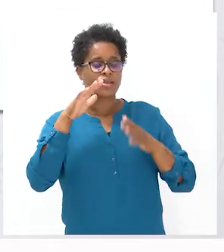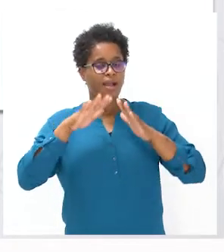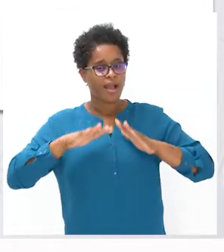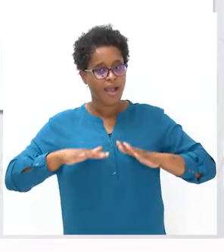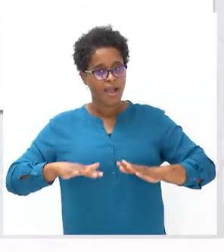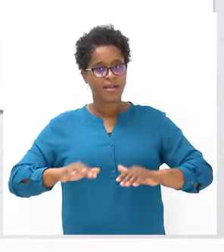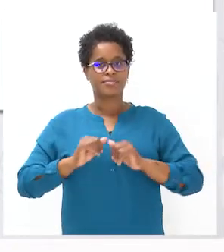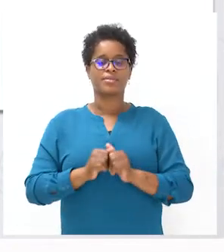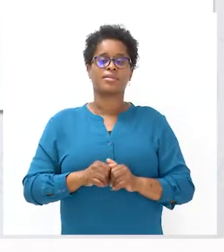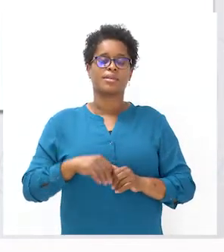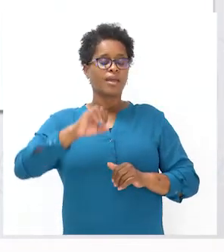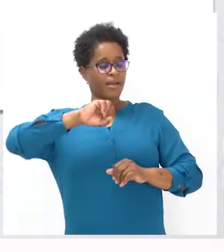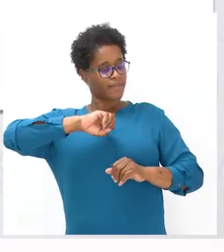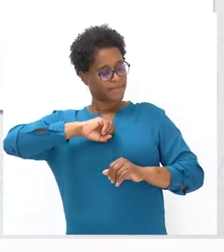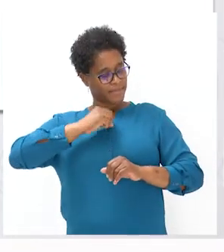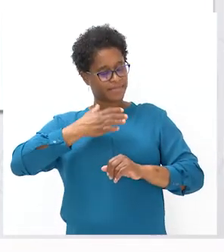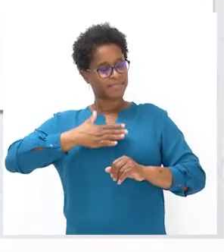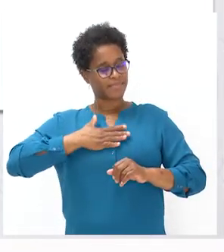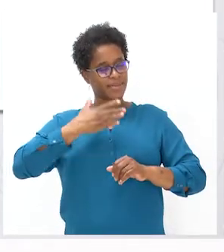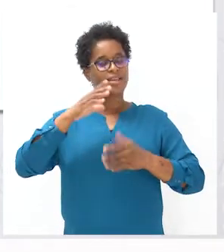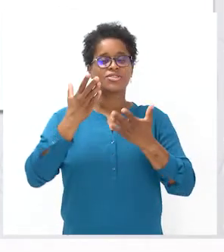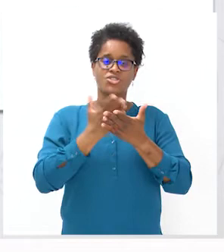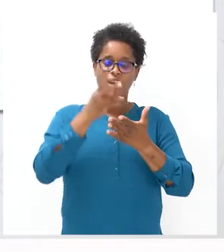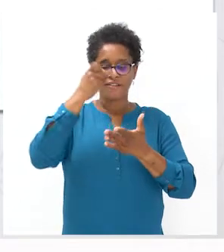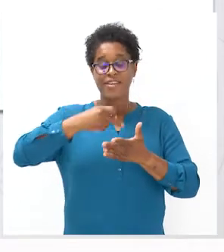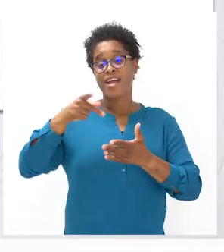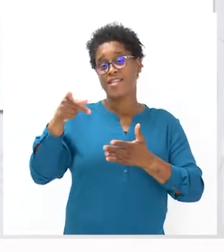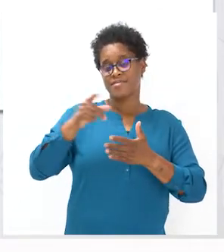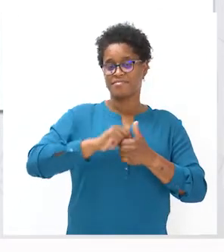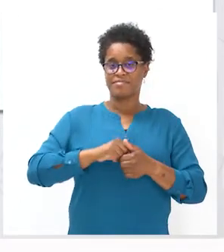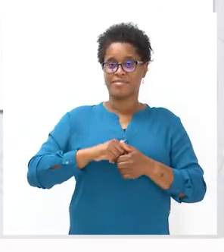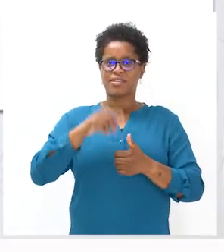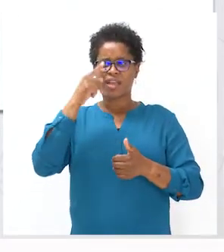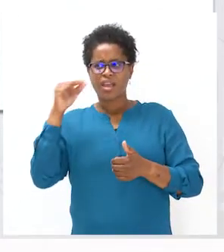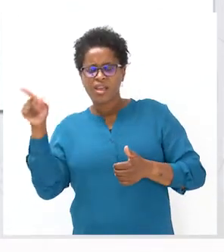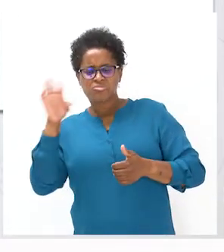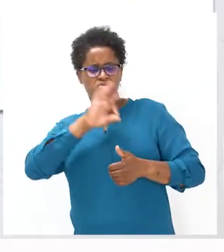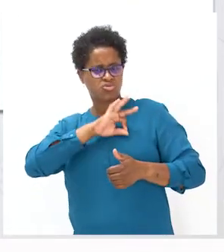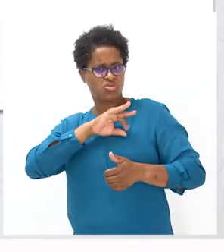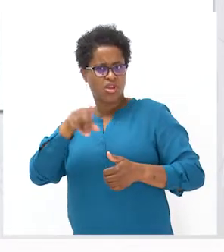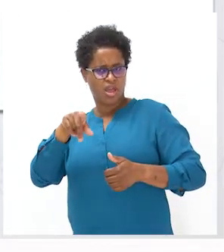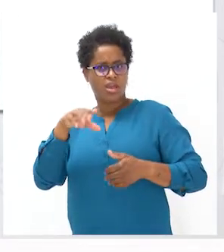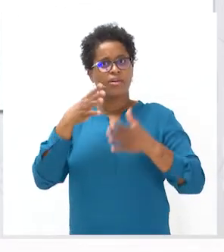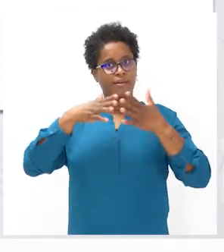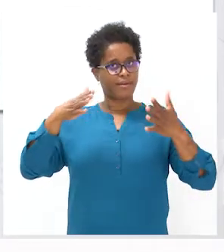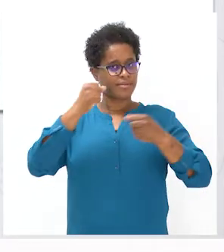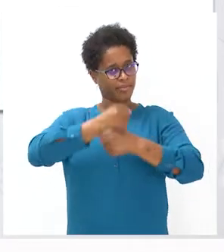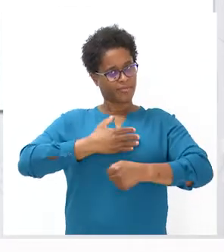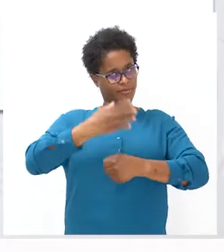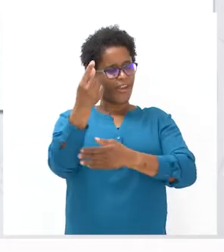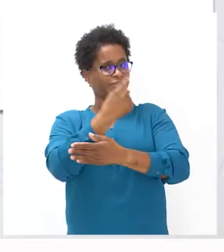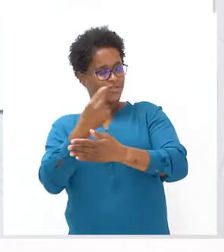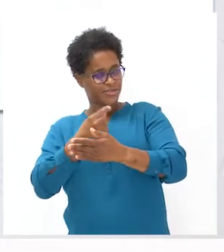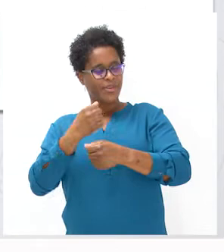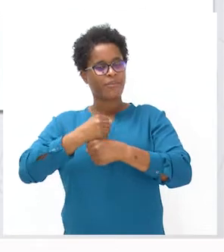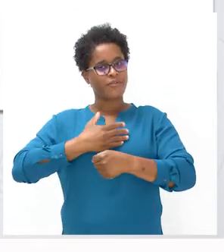calma. A minha escola fica ali. Aquele senhor é um grande artista.